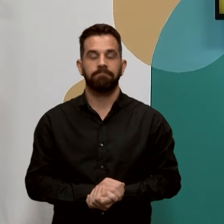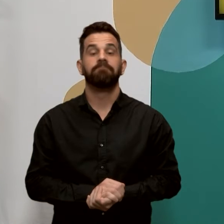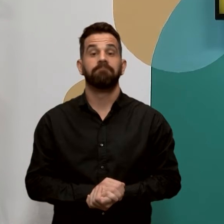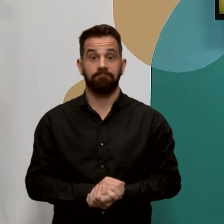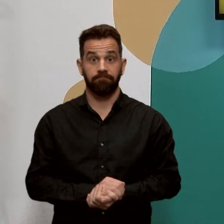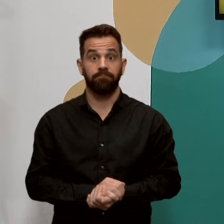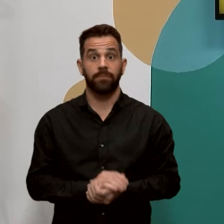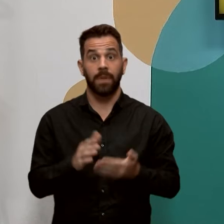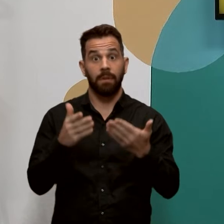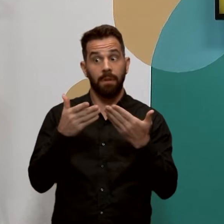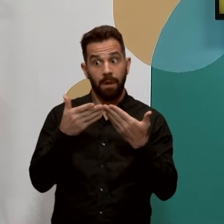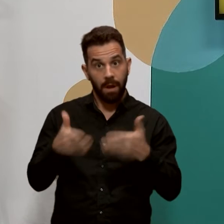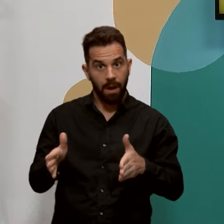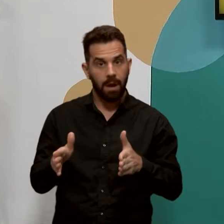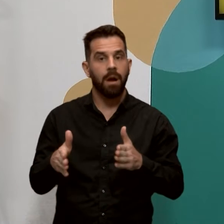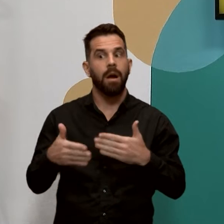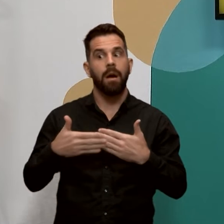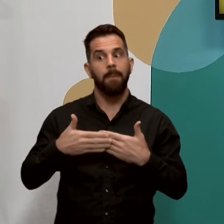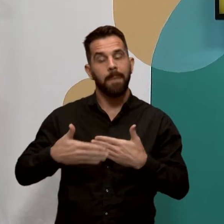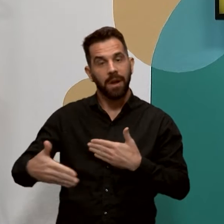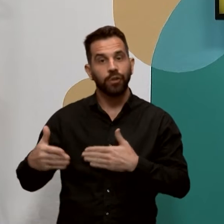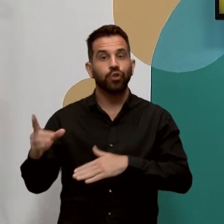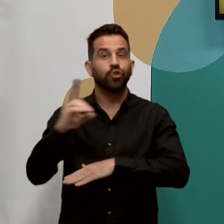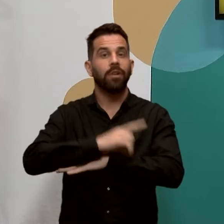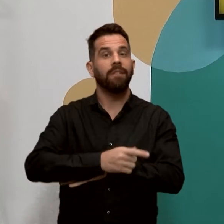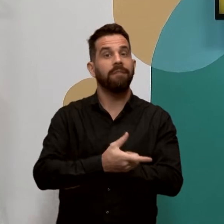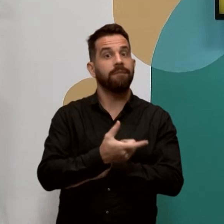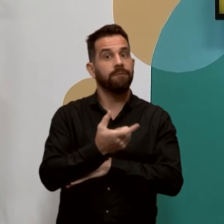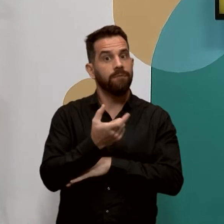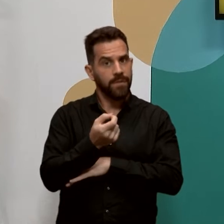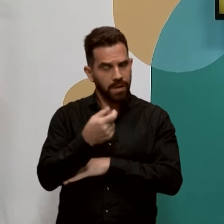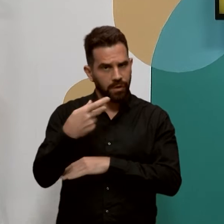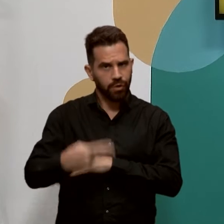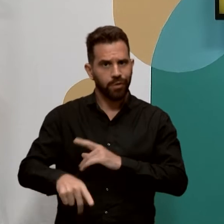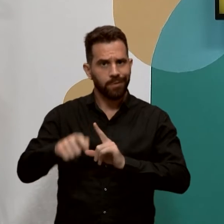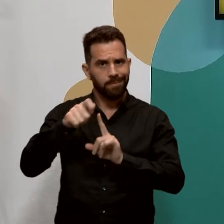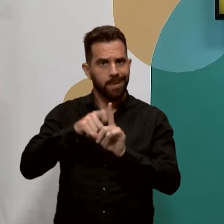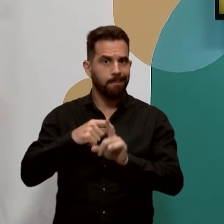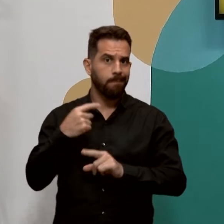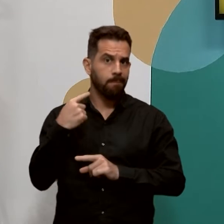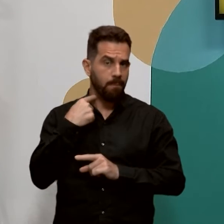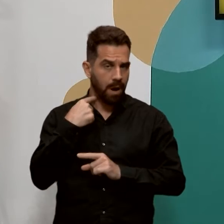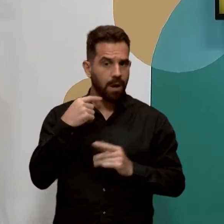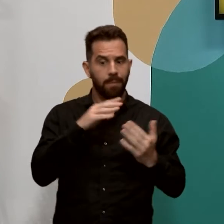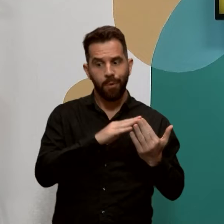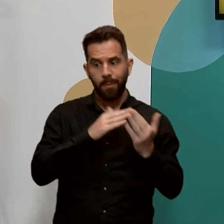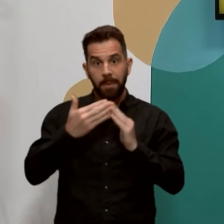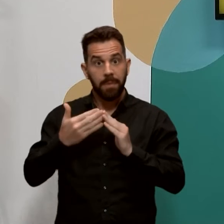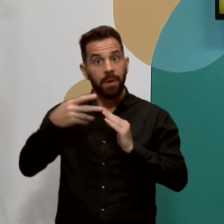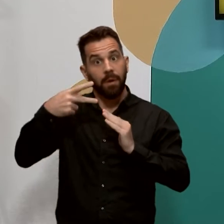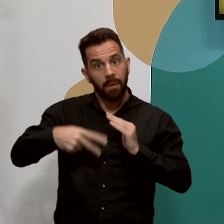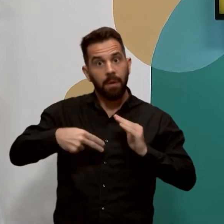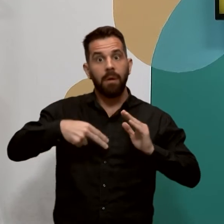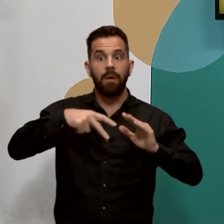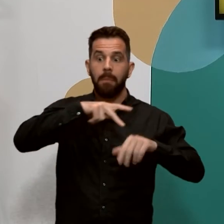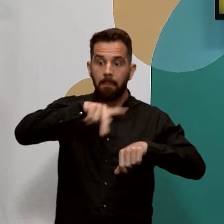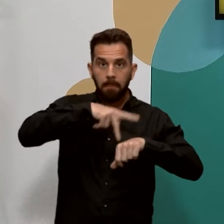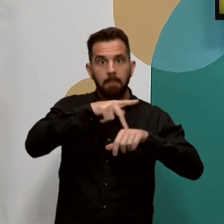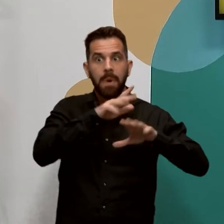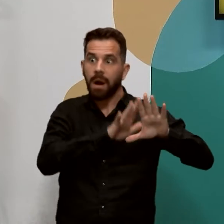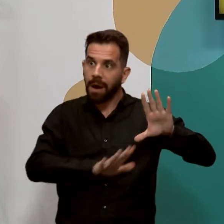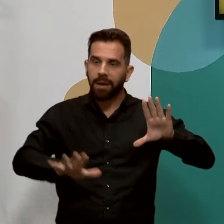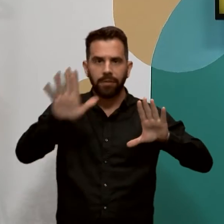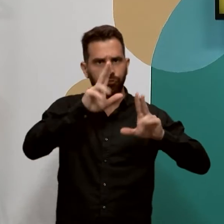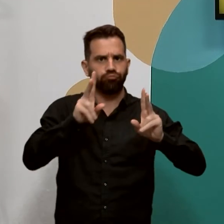Estão abertas até 20 de maio as inscrições para a mobilidade nacional aqui na UFG, aquelas em que o estudante pode estudar numa